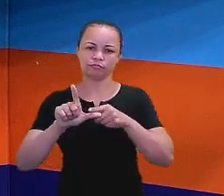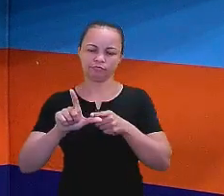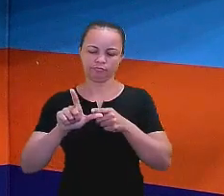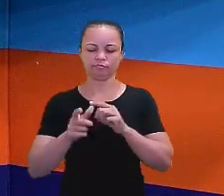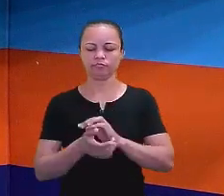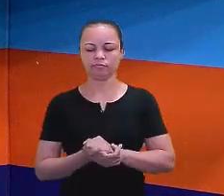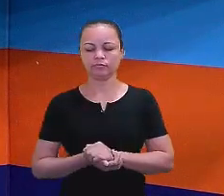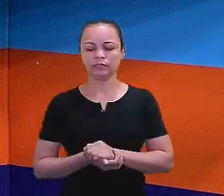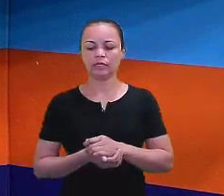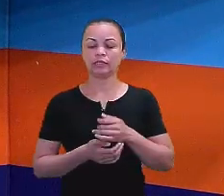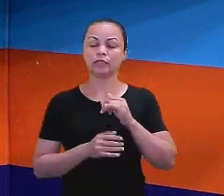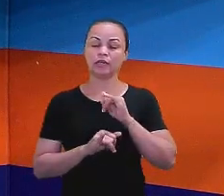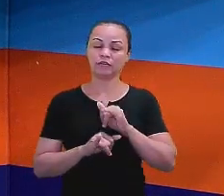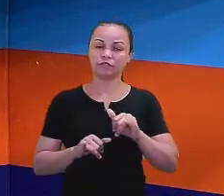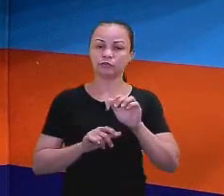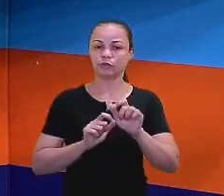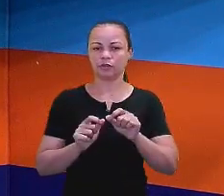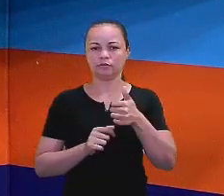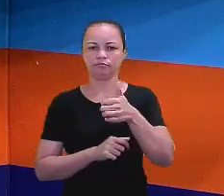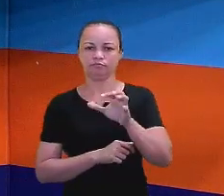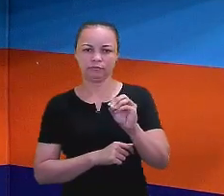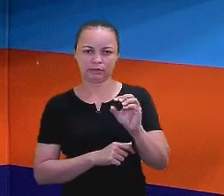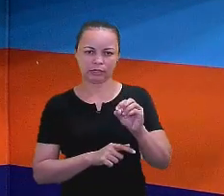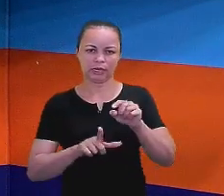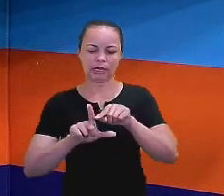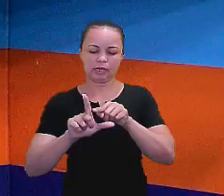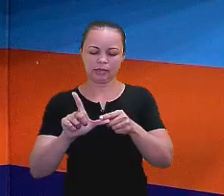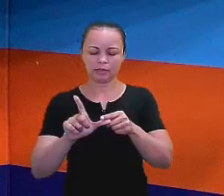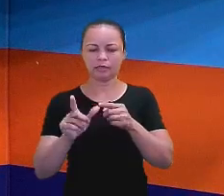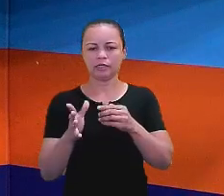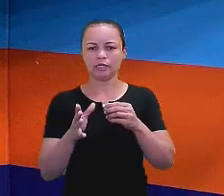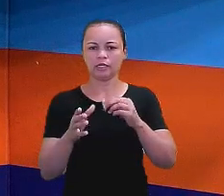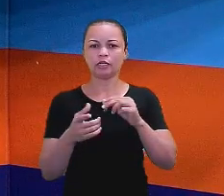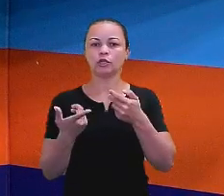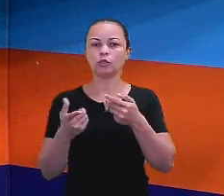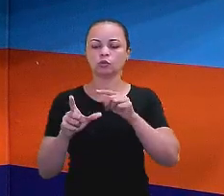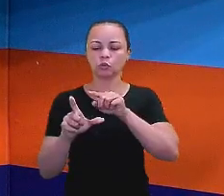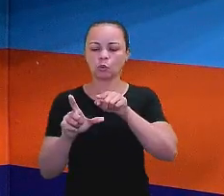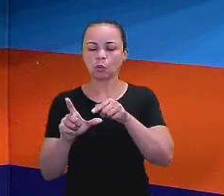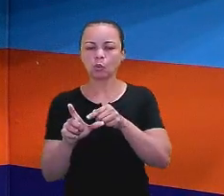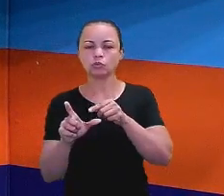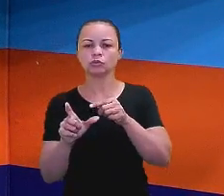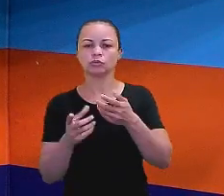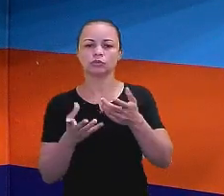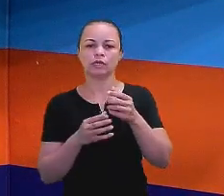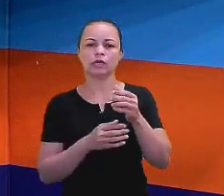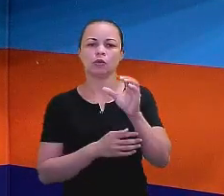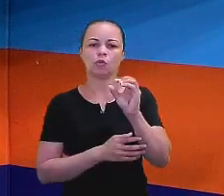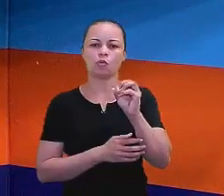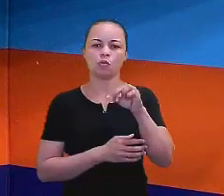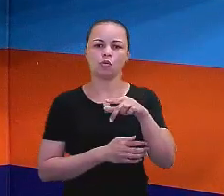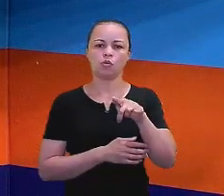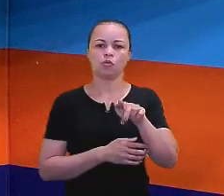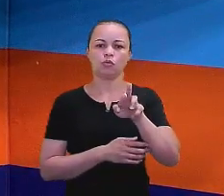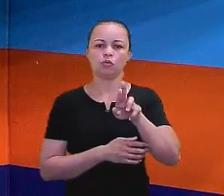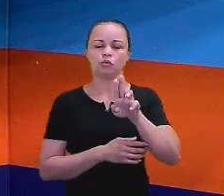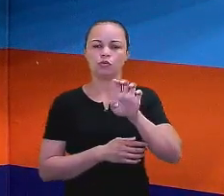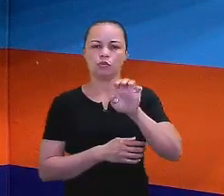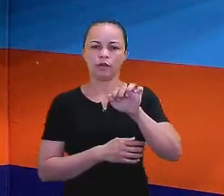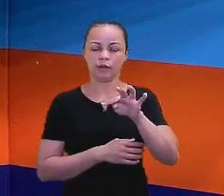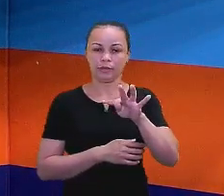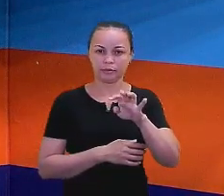diz que um mede 100 e que os outros dois ângulos internos são congruentes, né? E possuem